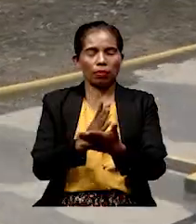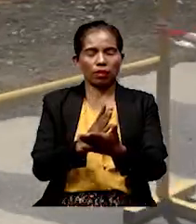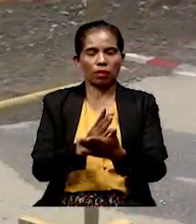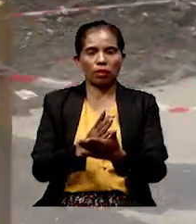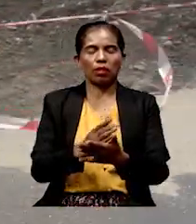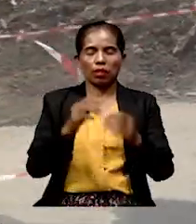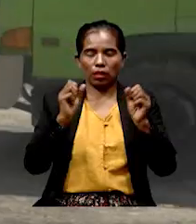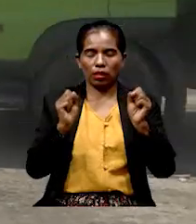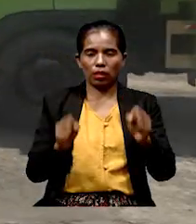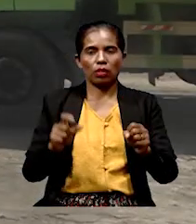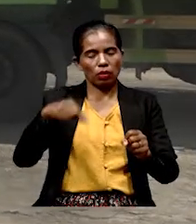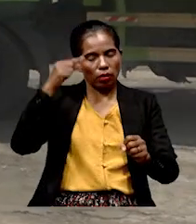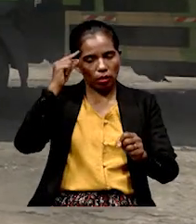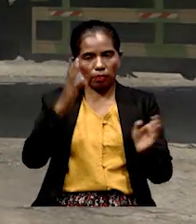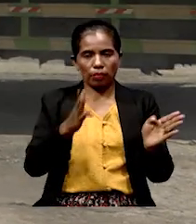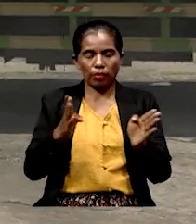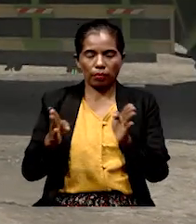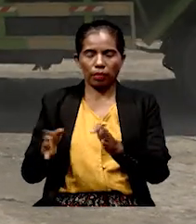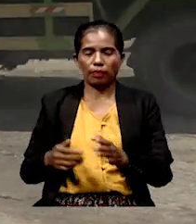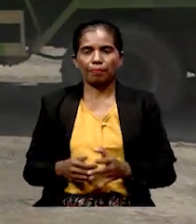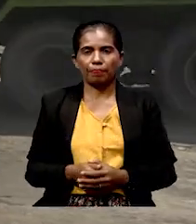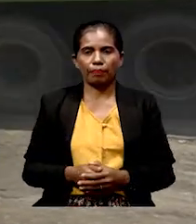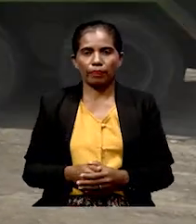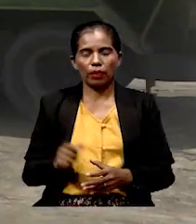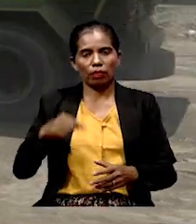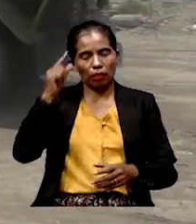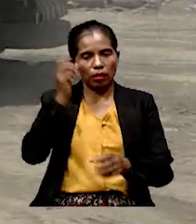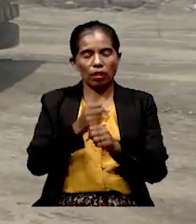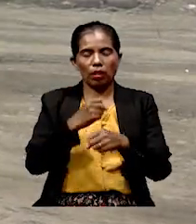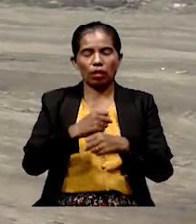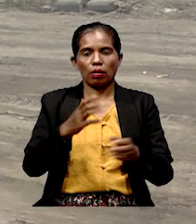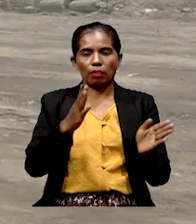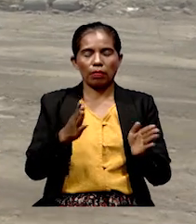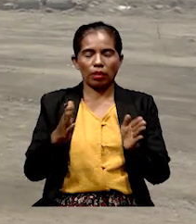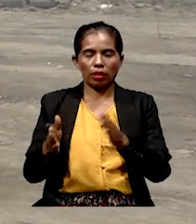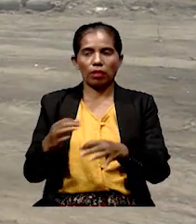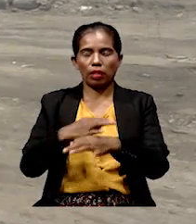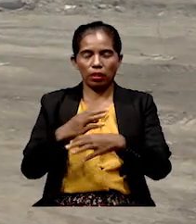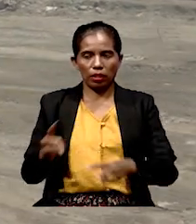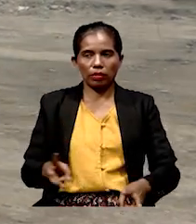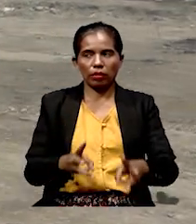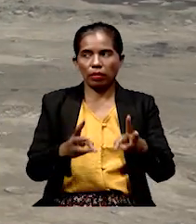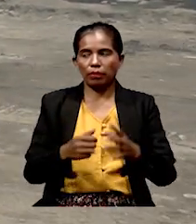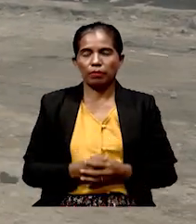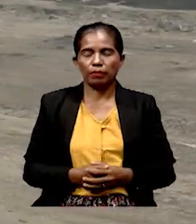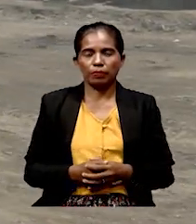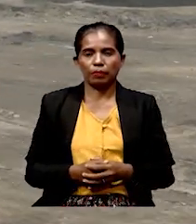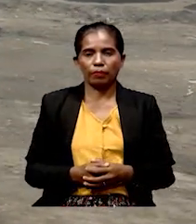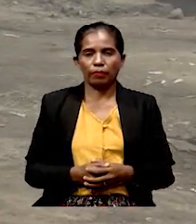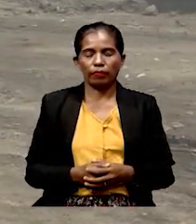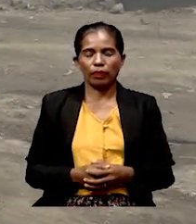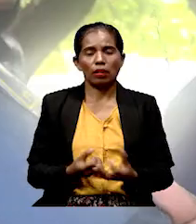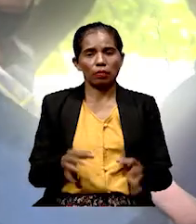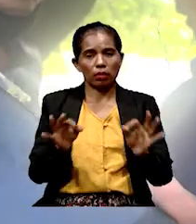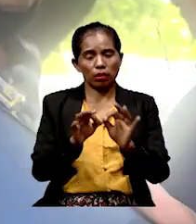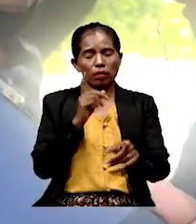provisório, nebe governo prepara. Governo ala plano atau construção estrada ni, e ao mesmo tempo construção, ne prioridade duni